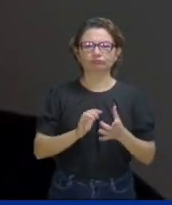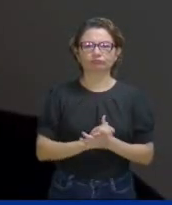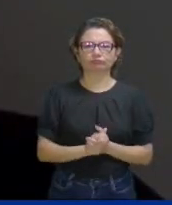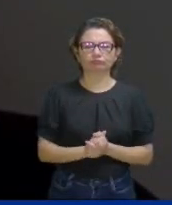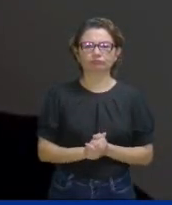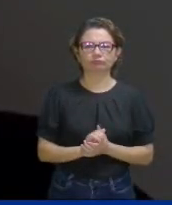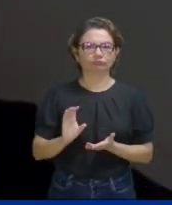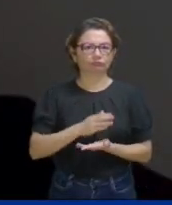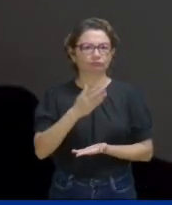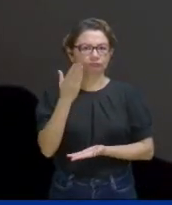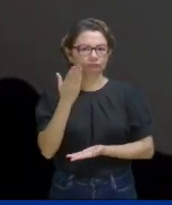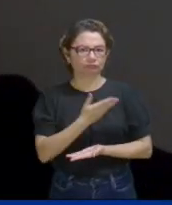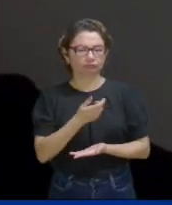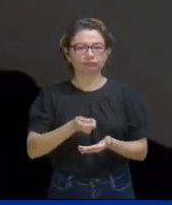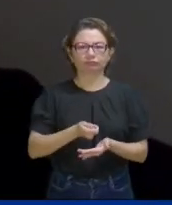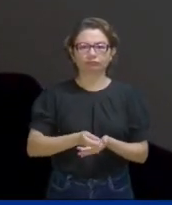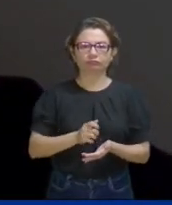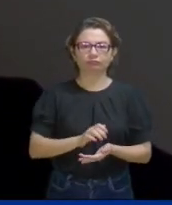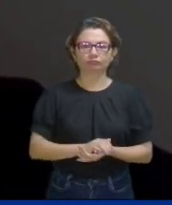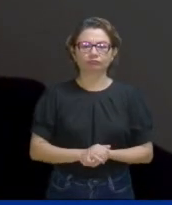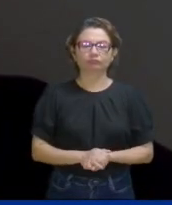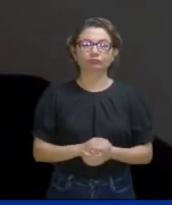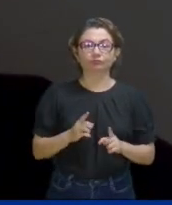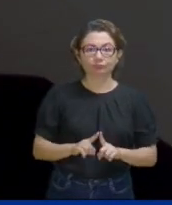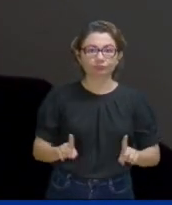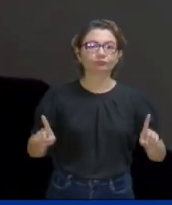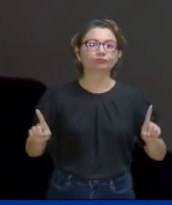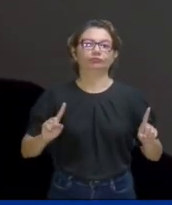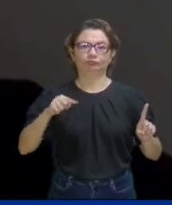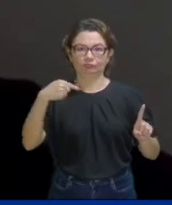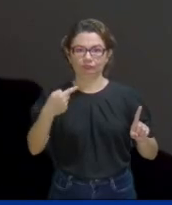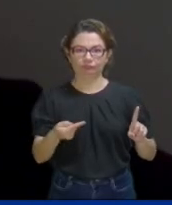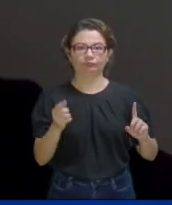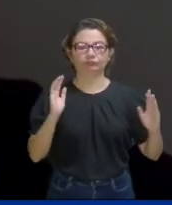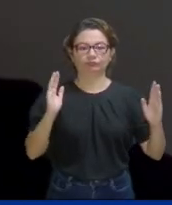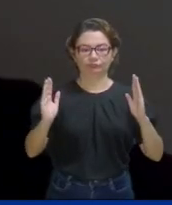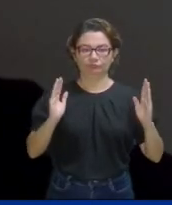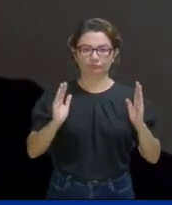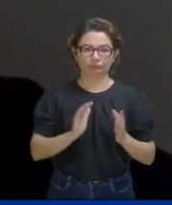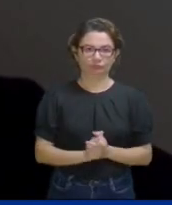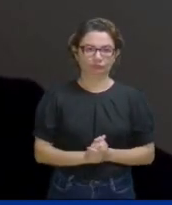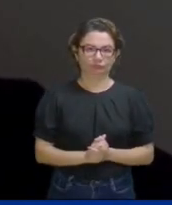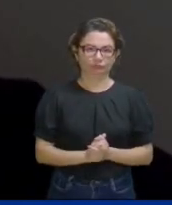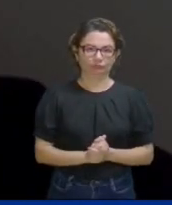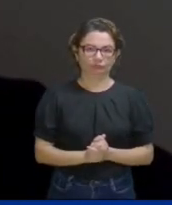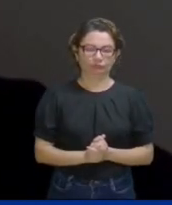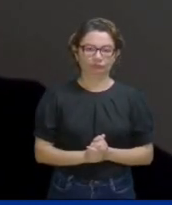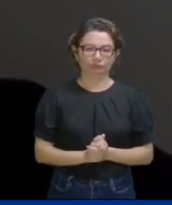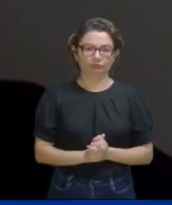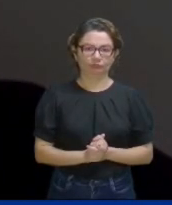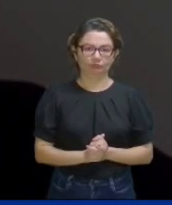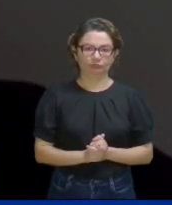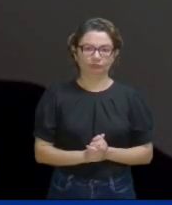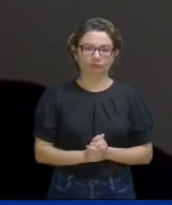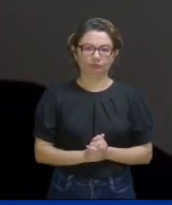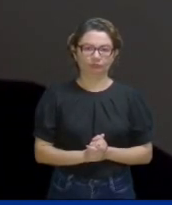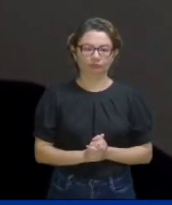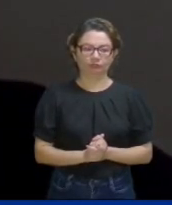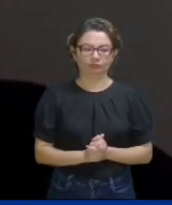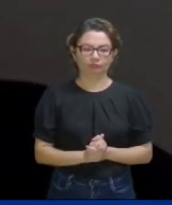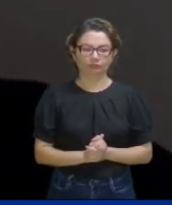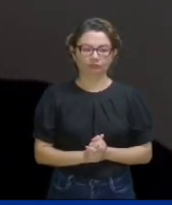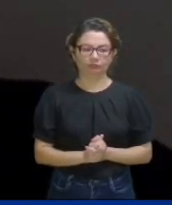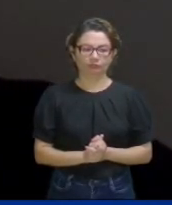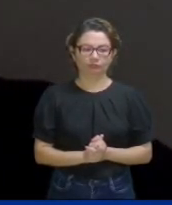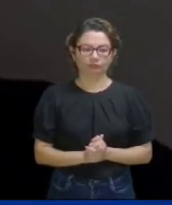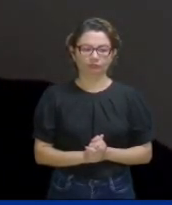dever de prestar as contas pela Secretaria Judiciária, mesmo após notificação regular dos seus representantes para prestá-las, nos termos